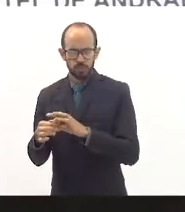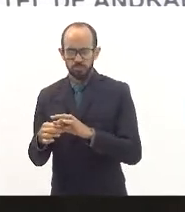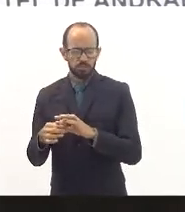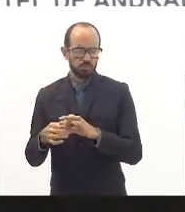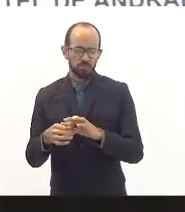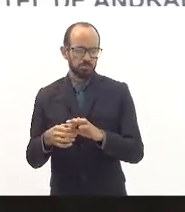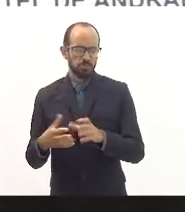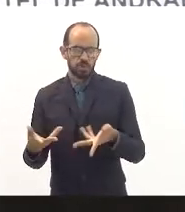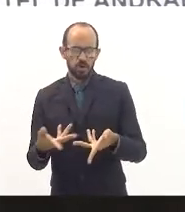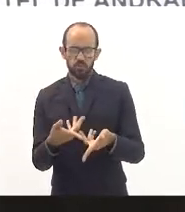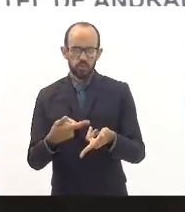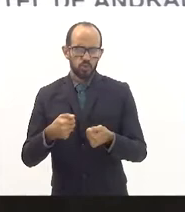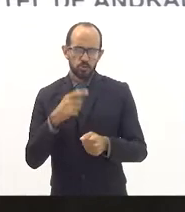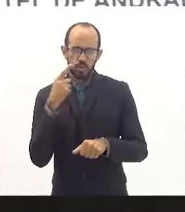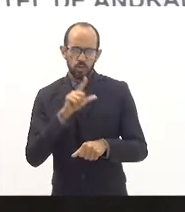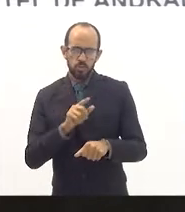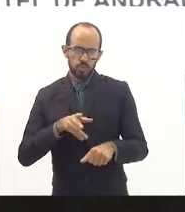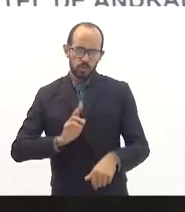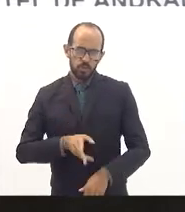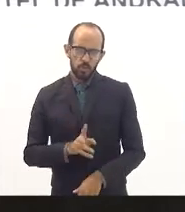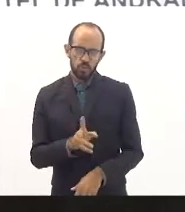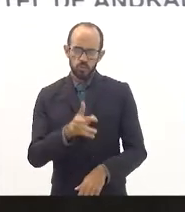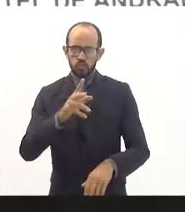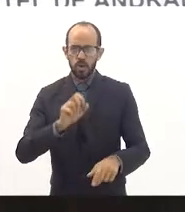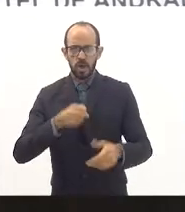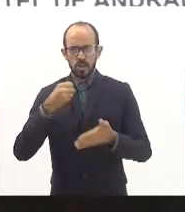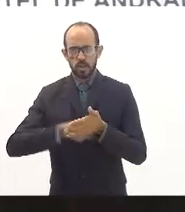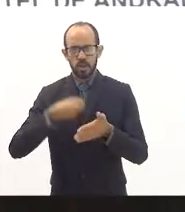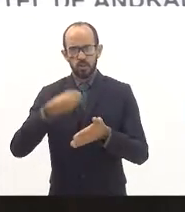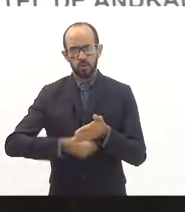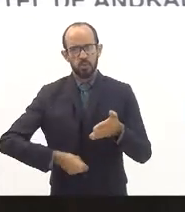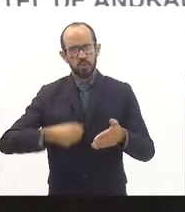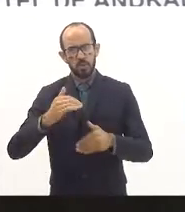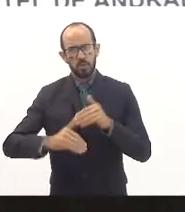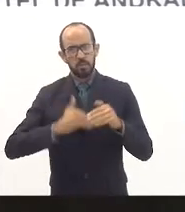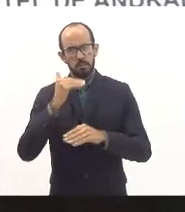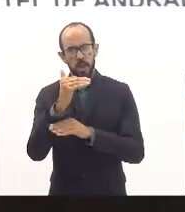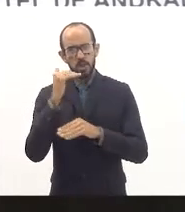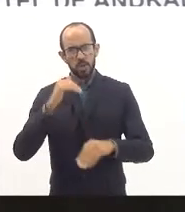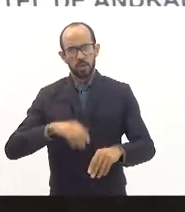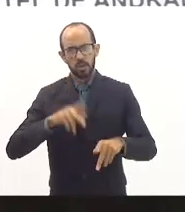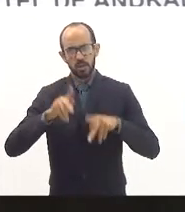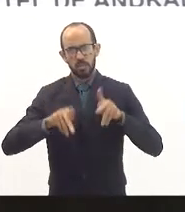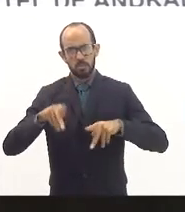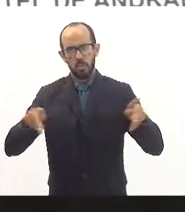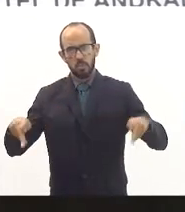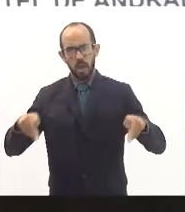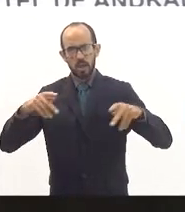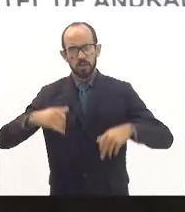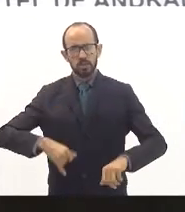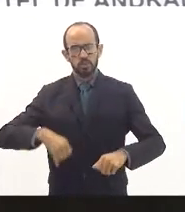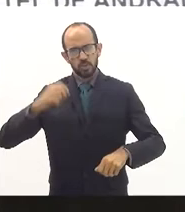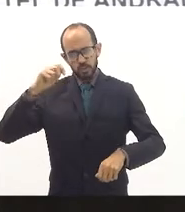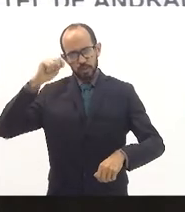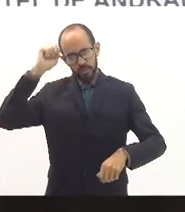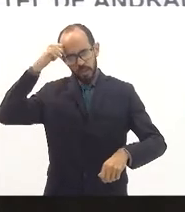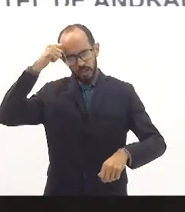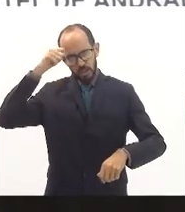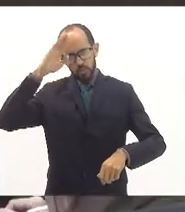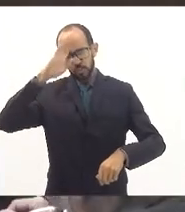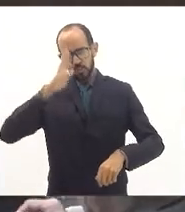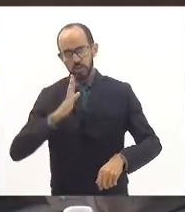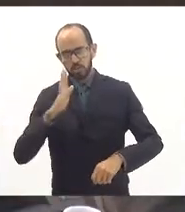privilegiado para dar continuidade às lutas pela maioridade das populações negras brasileiras.